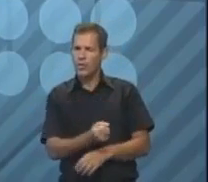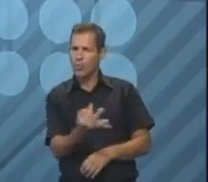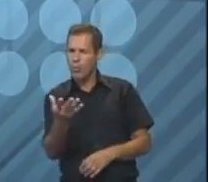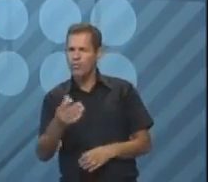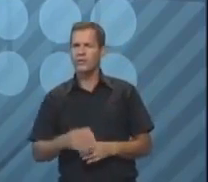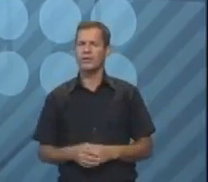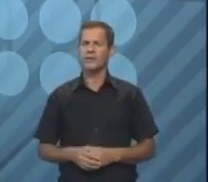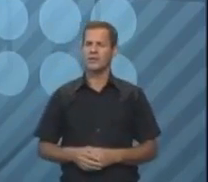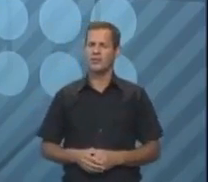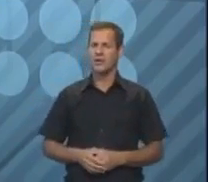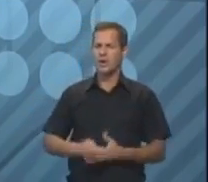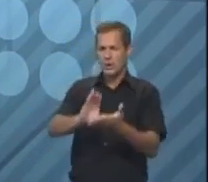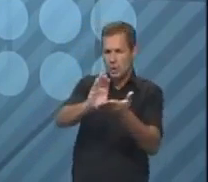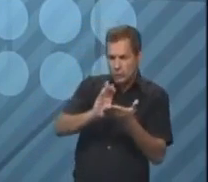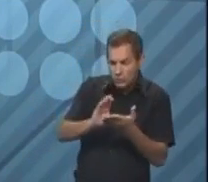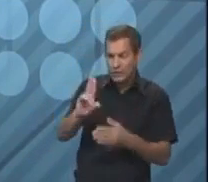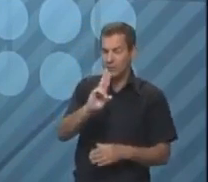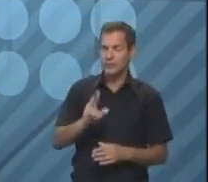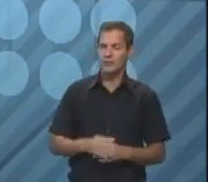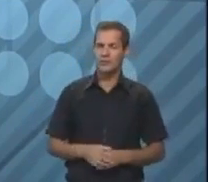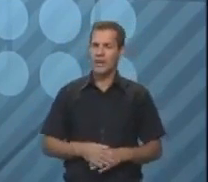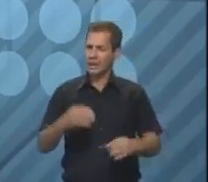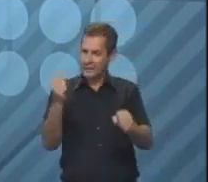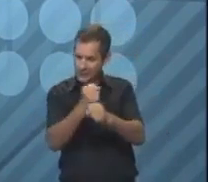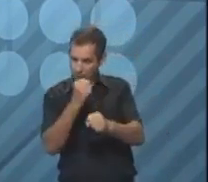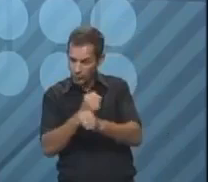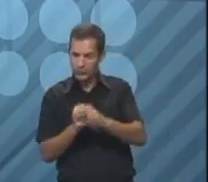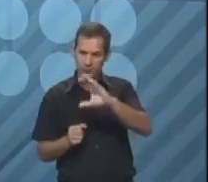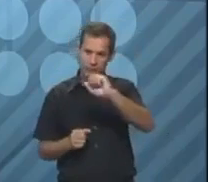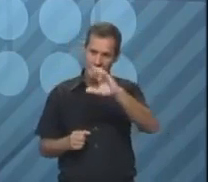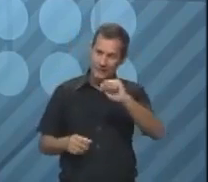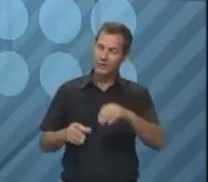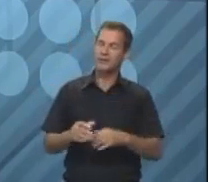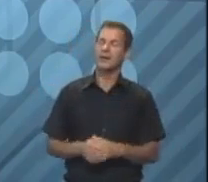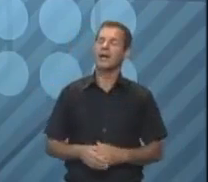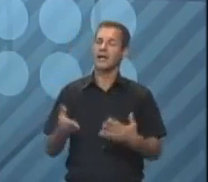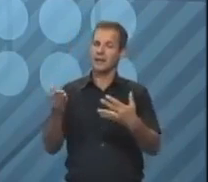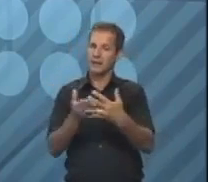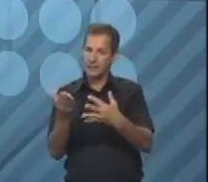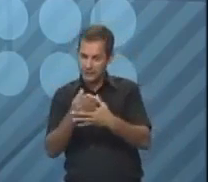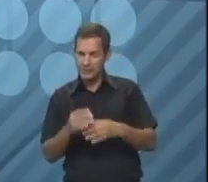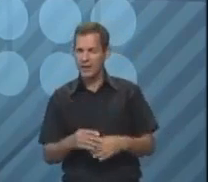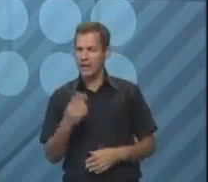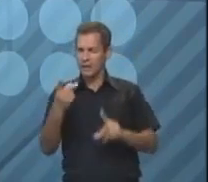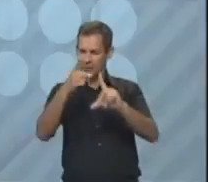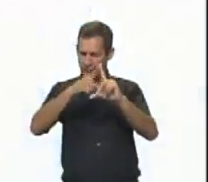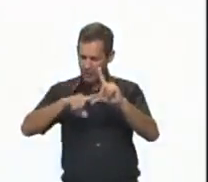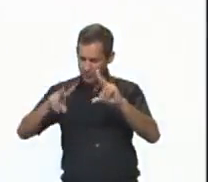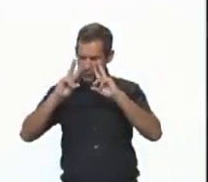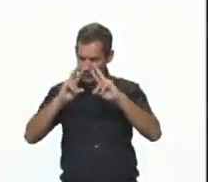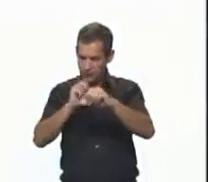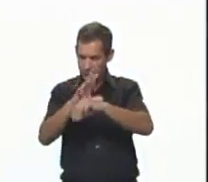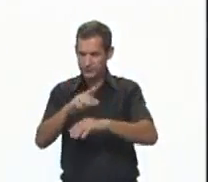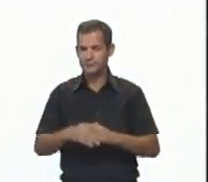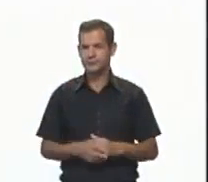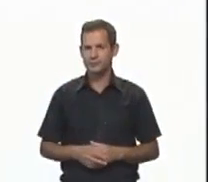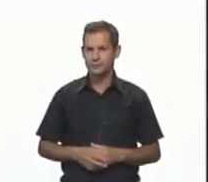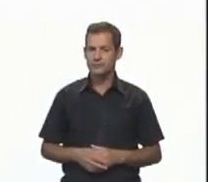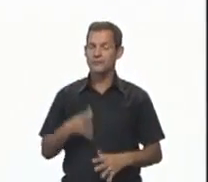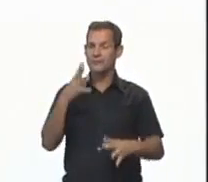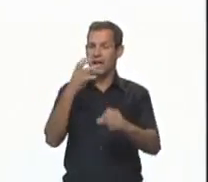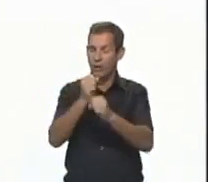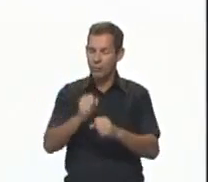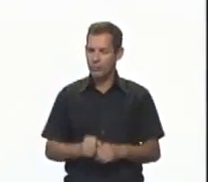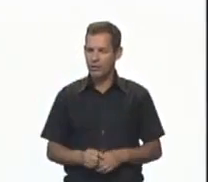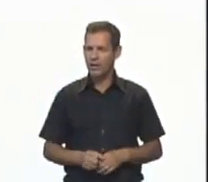volume do concreto que vai ser utilizado nessa casca, né, para colocar entre as duas curvas? Acompanhe no quadro.